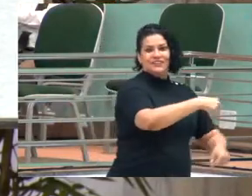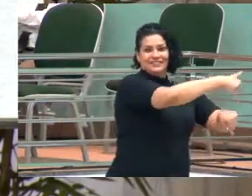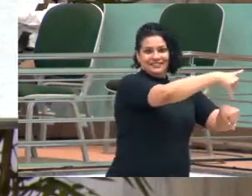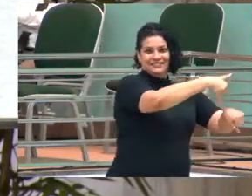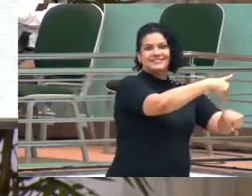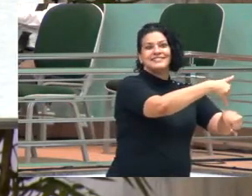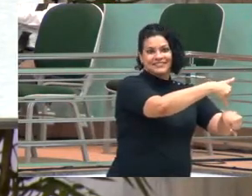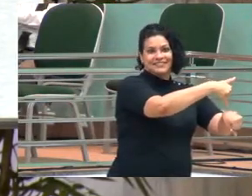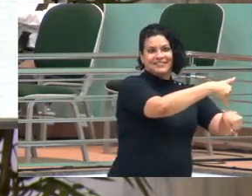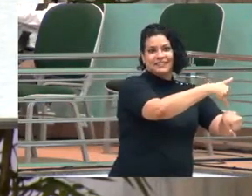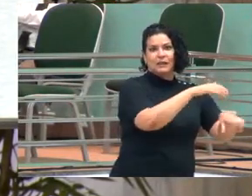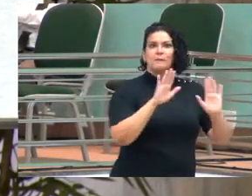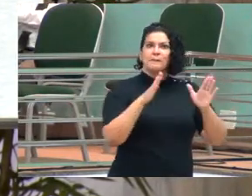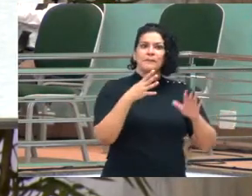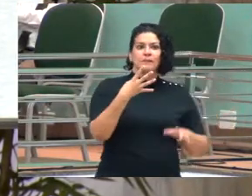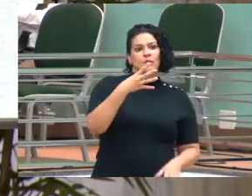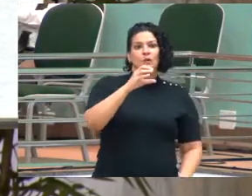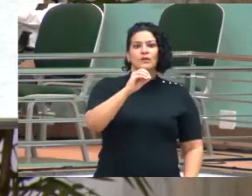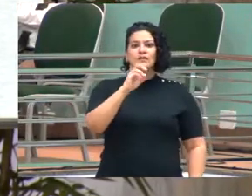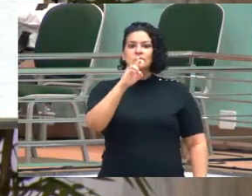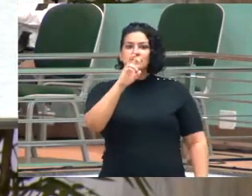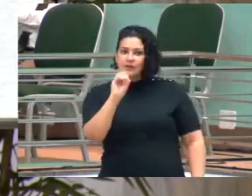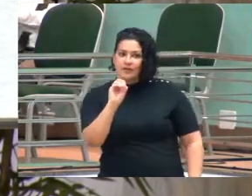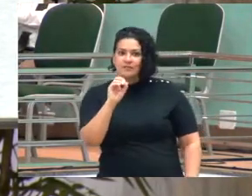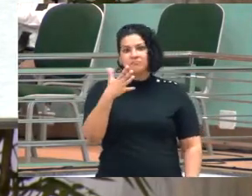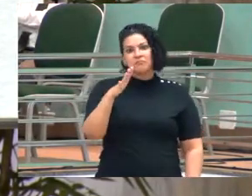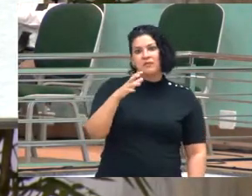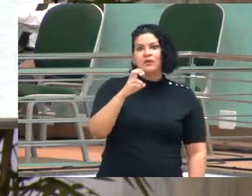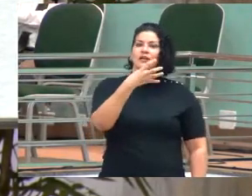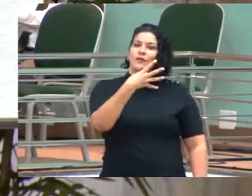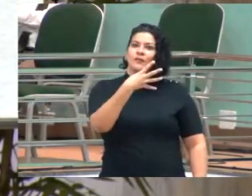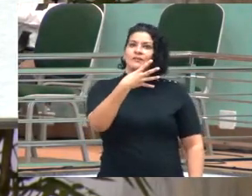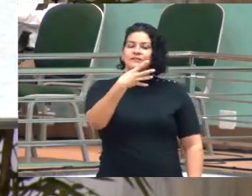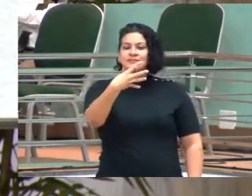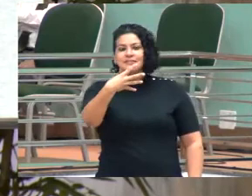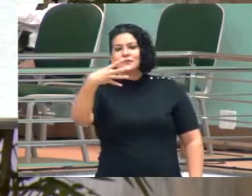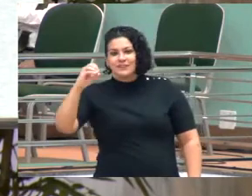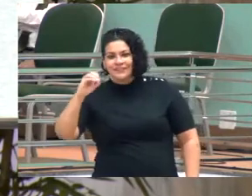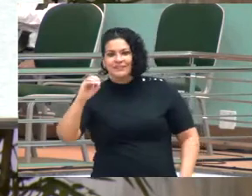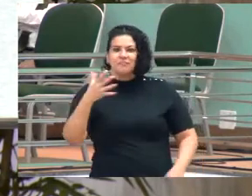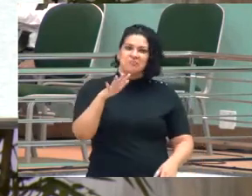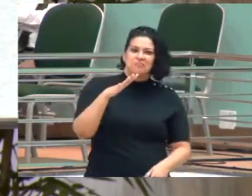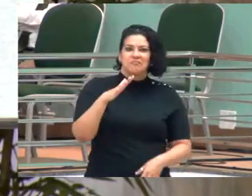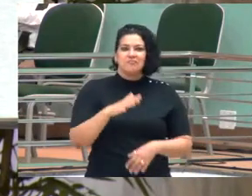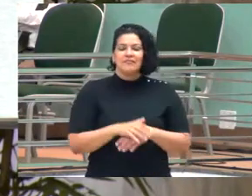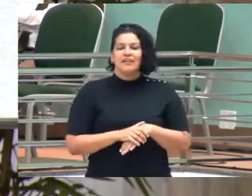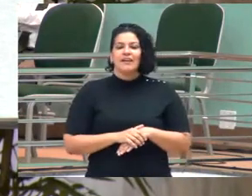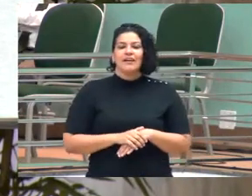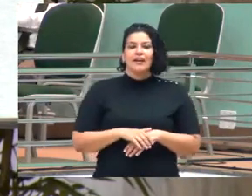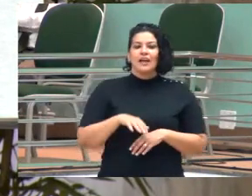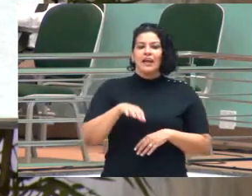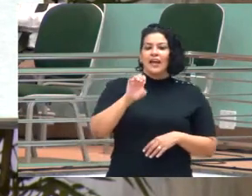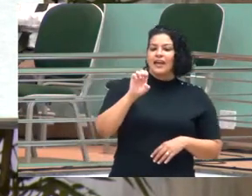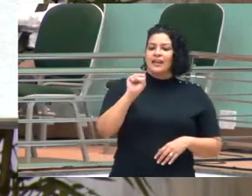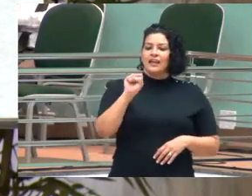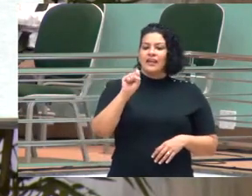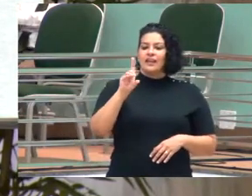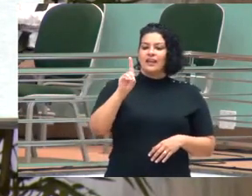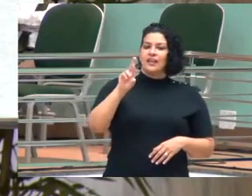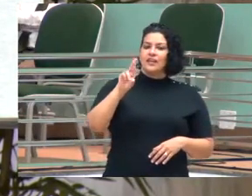450 a 440 que Esdras e Neemias vieram a Jerusalém, junto com